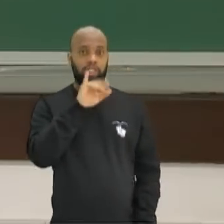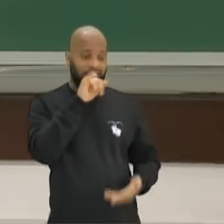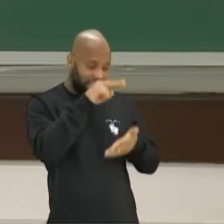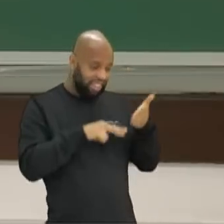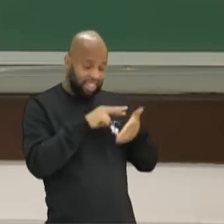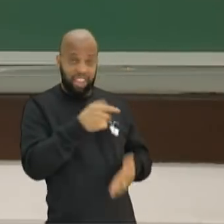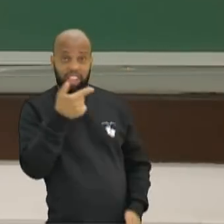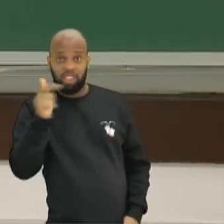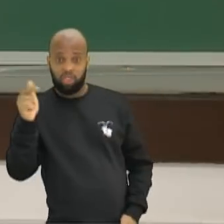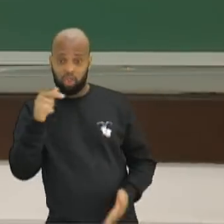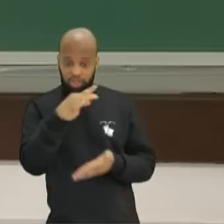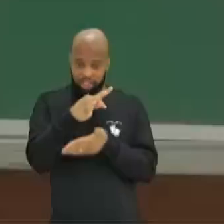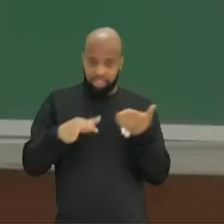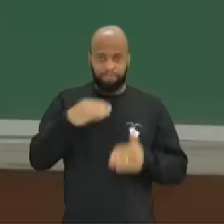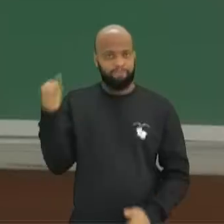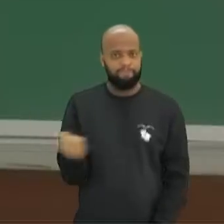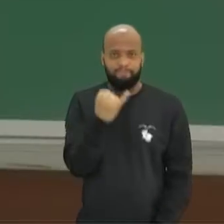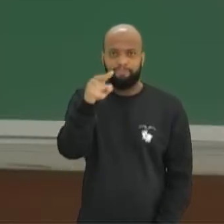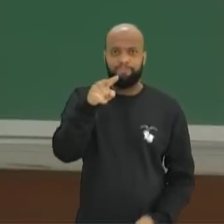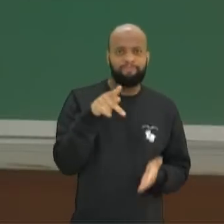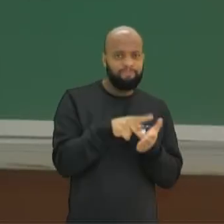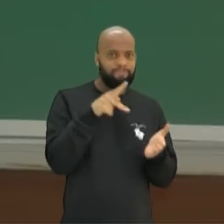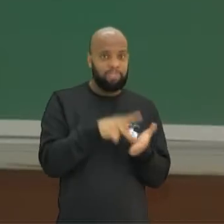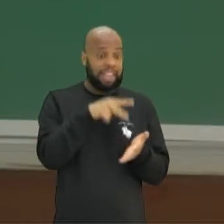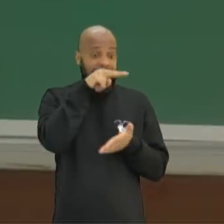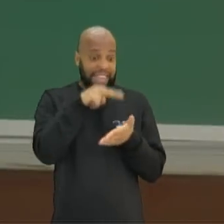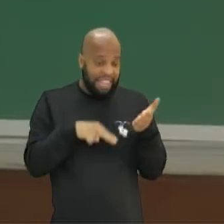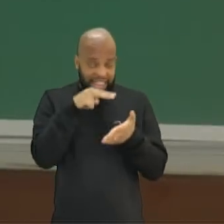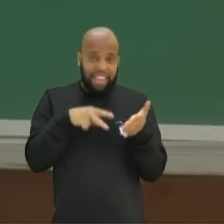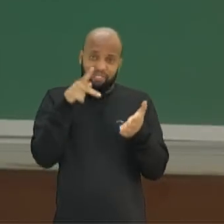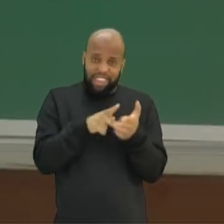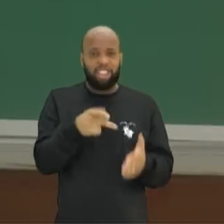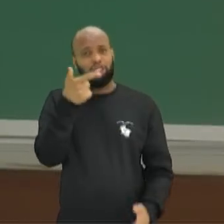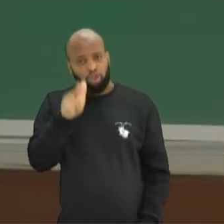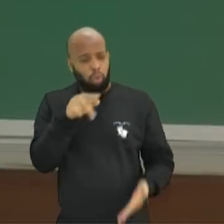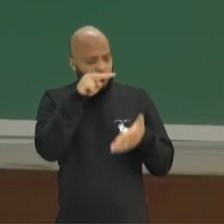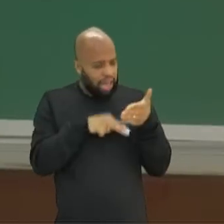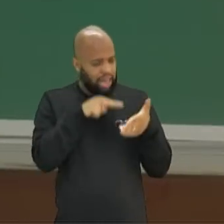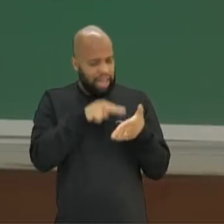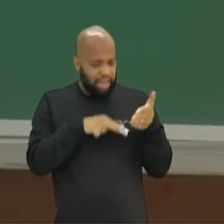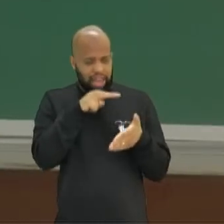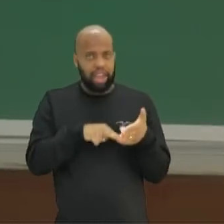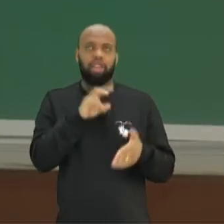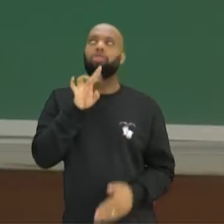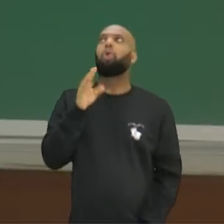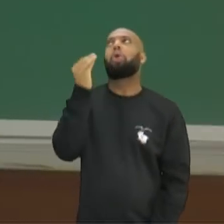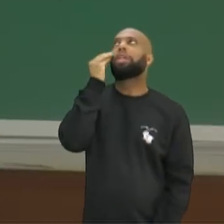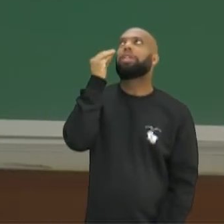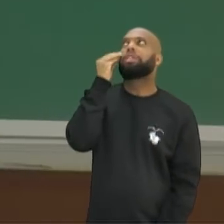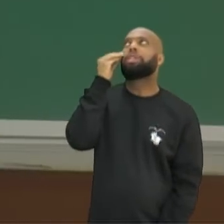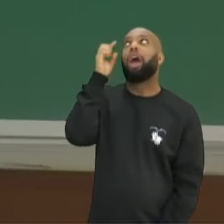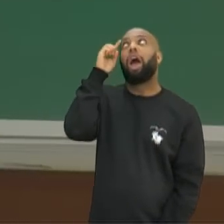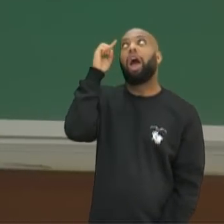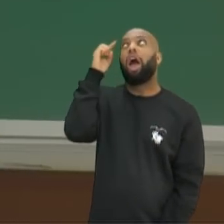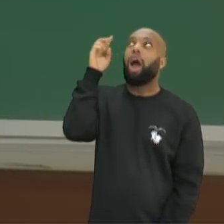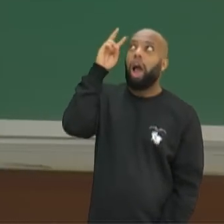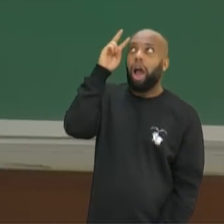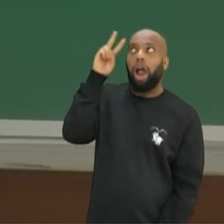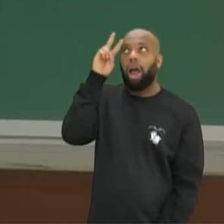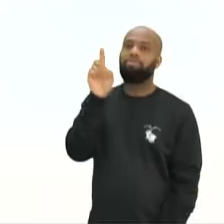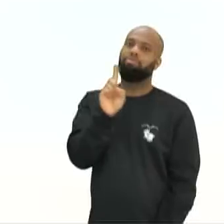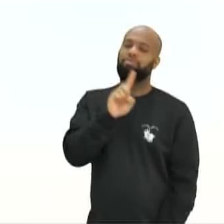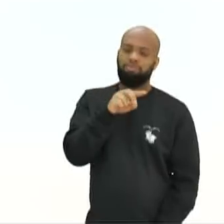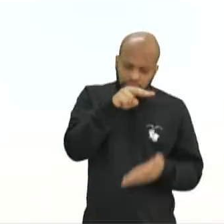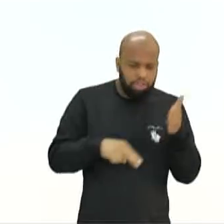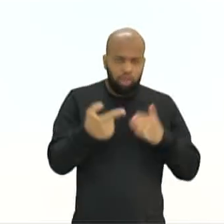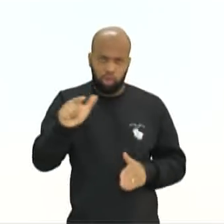relerem o trecho, é importante que vocês realmente releiam esse trecho, não fiquem tentando somente buscar na memória. Então